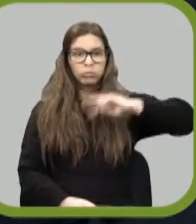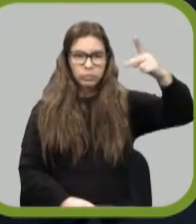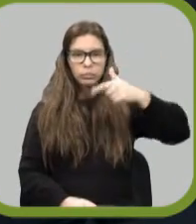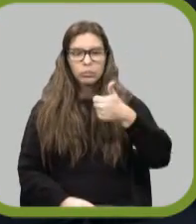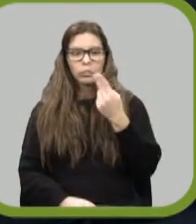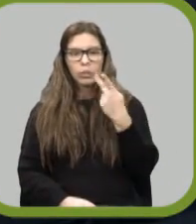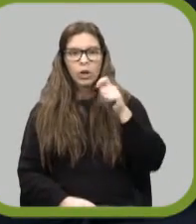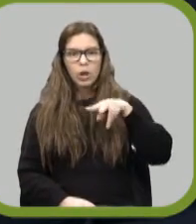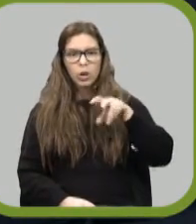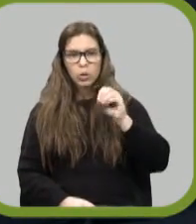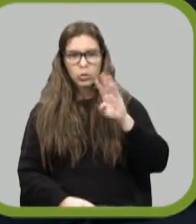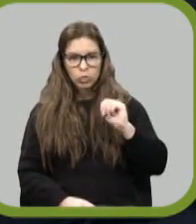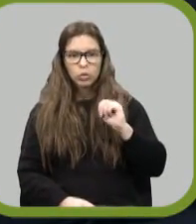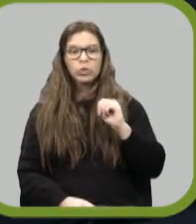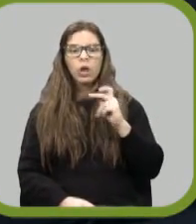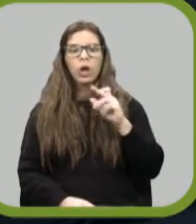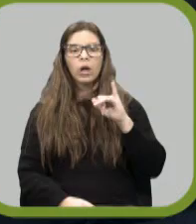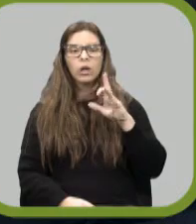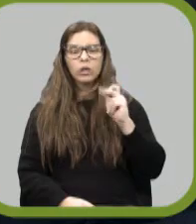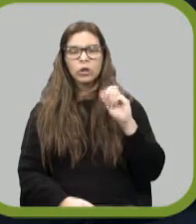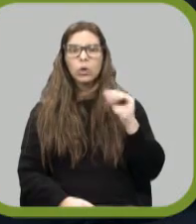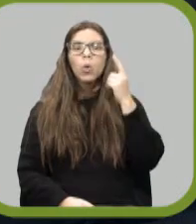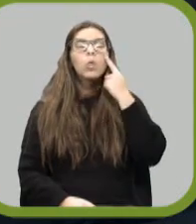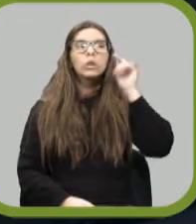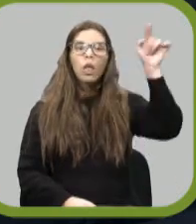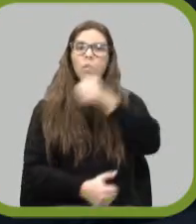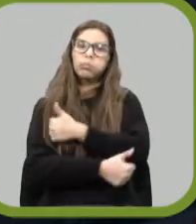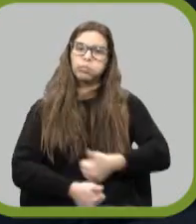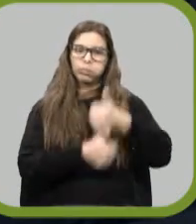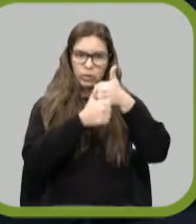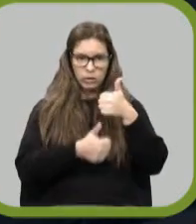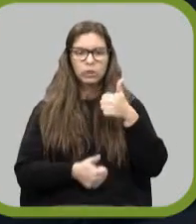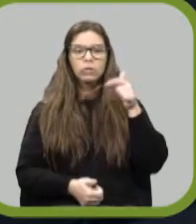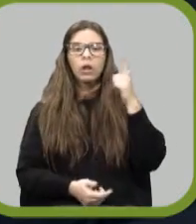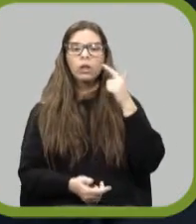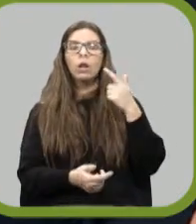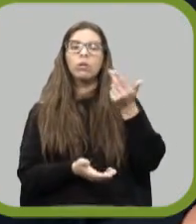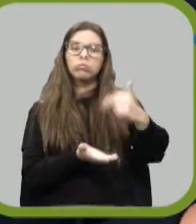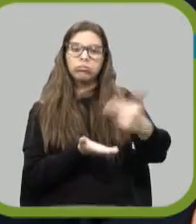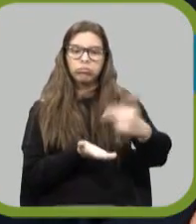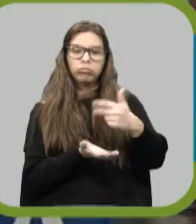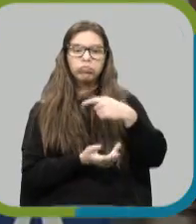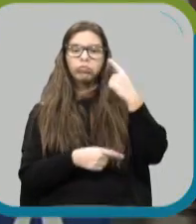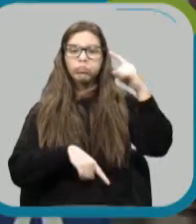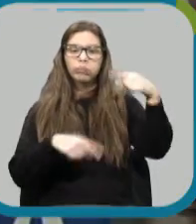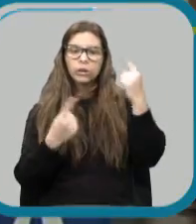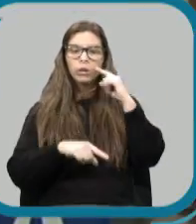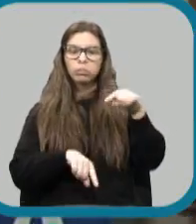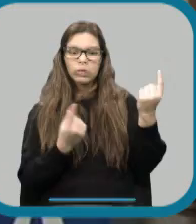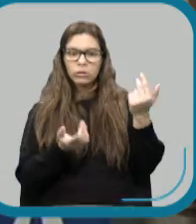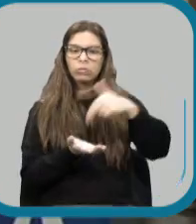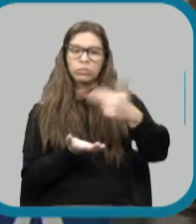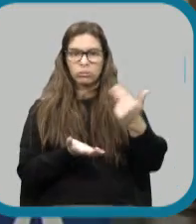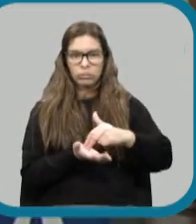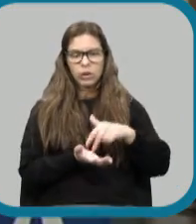2013 e conheci a Mariana na capital argentina, porque a Mariana estava a fazer as primeiras apresentações públicas das Chicas